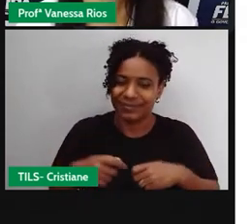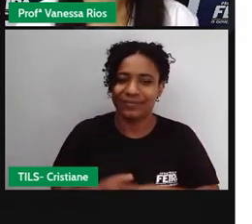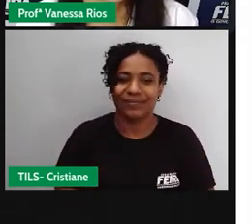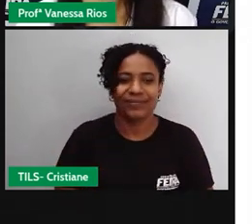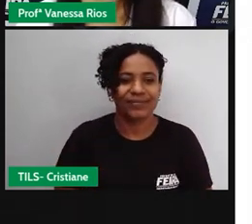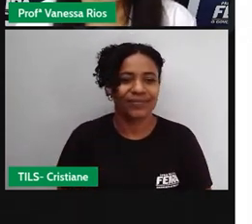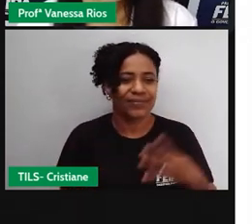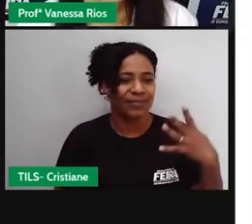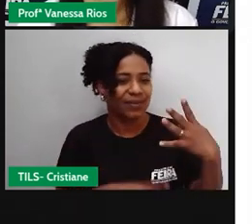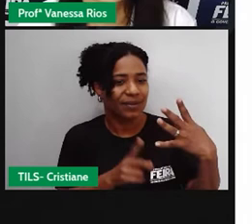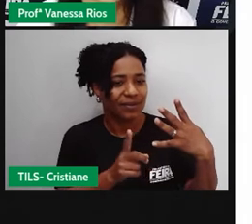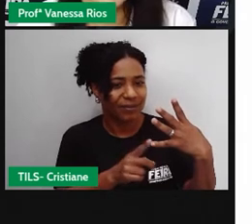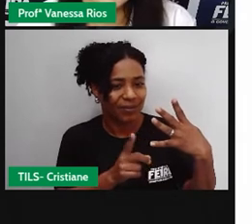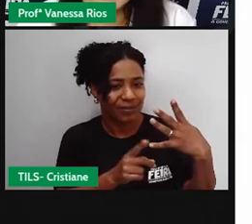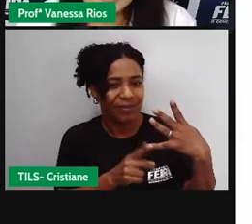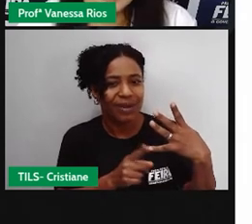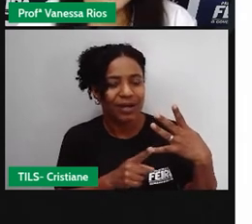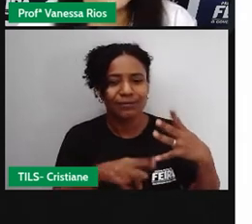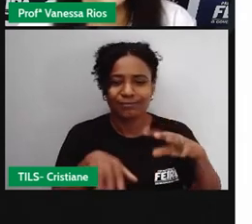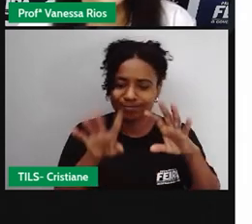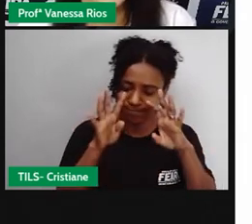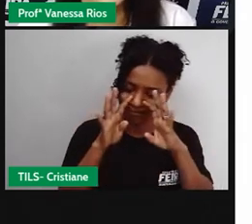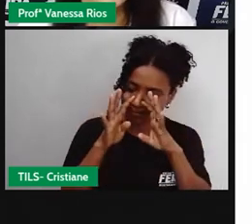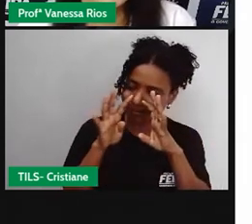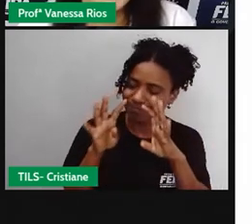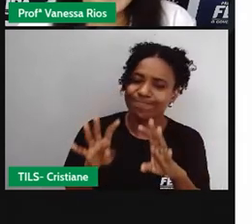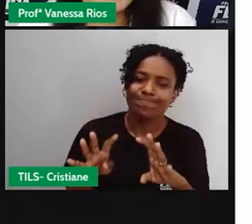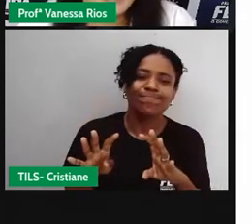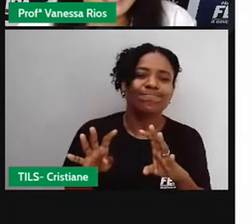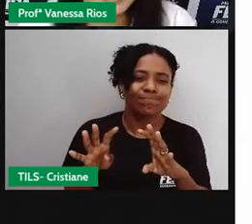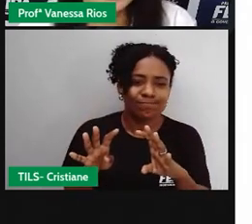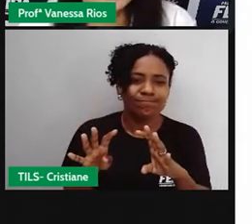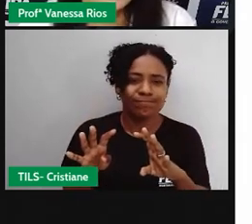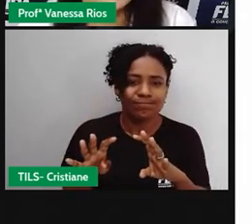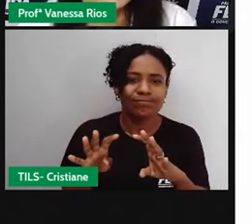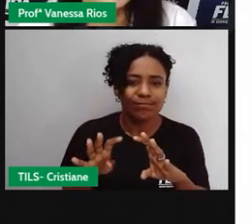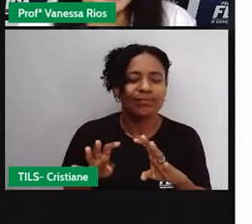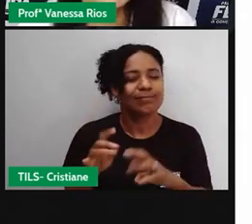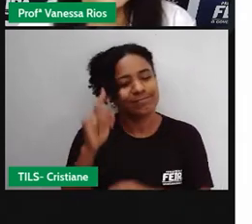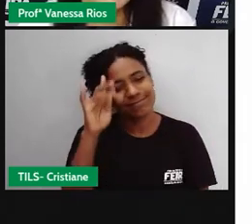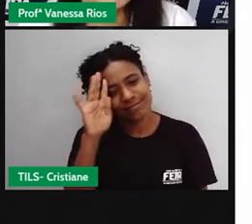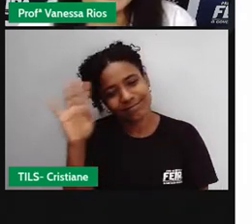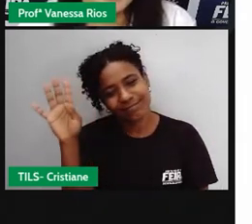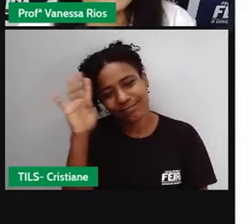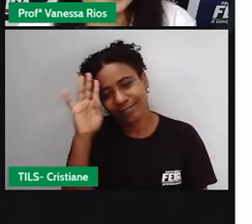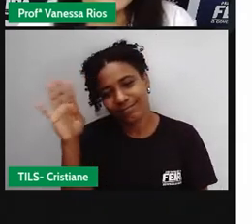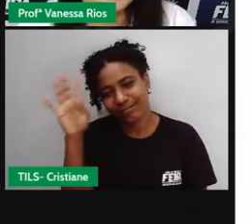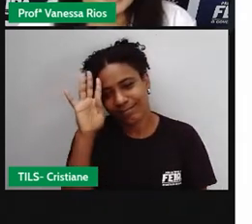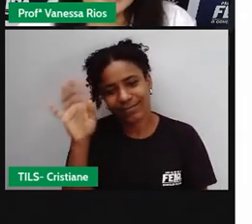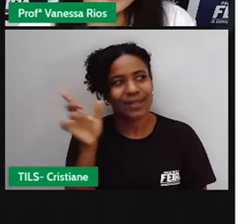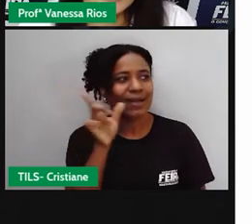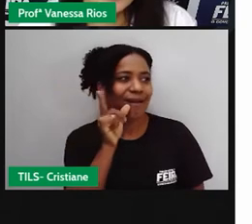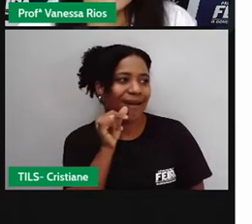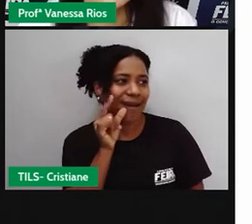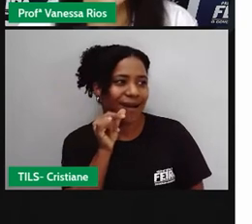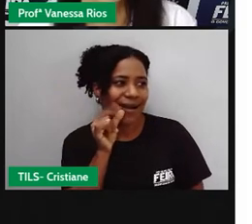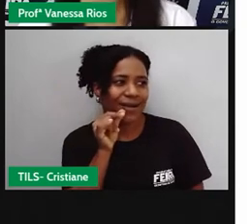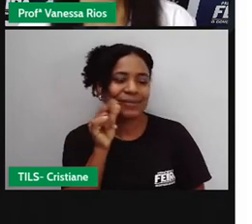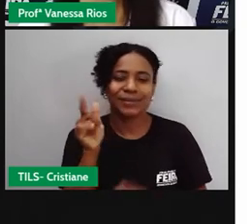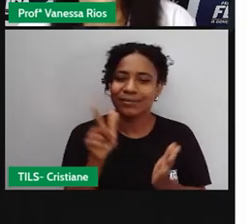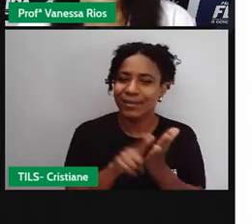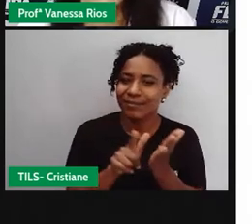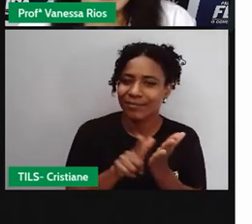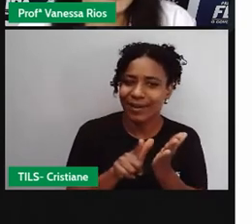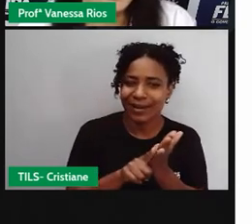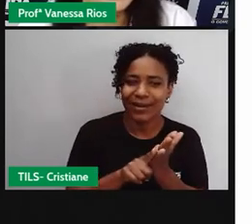Busque inspiração, concentração e esteja preparado com lápis, papel, caderno, ou até